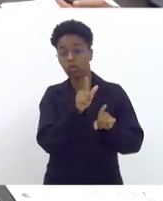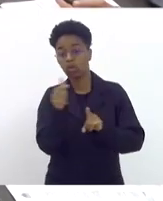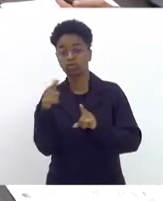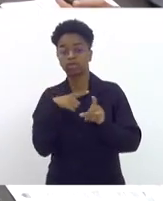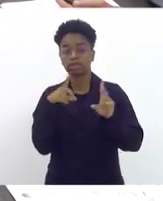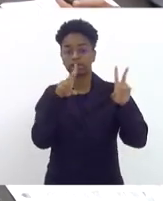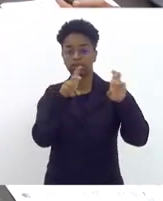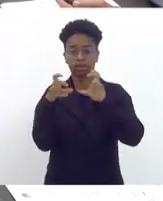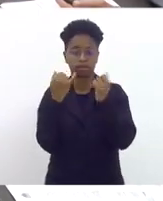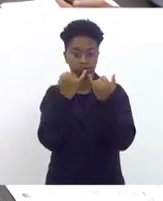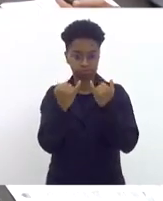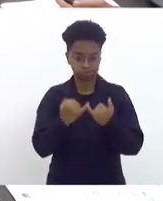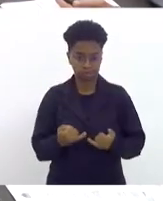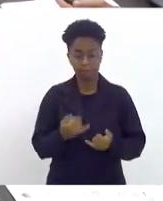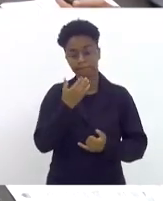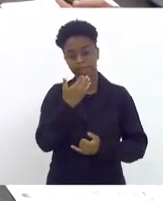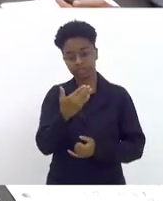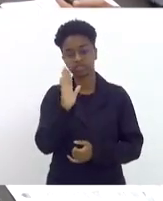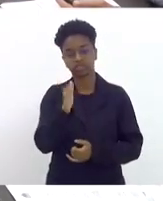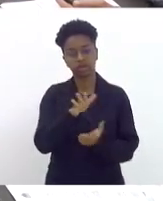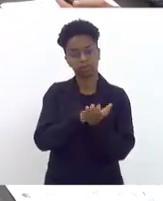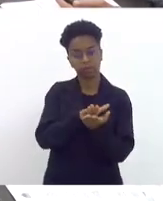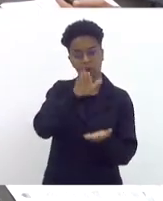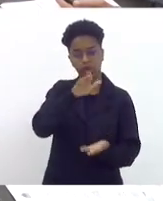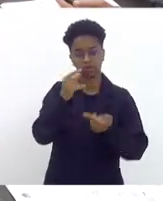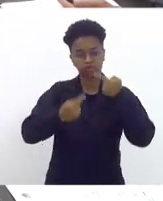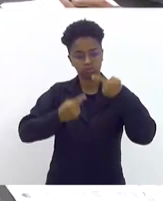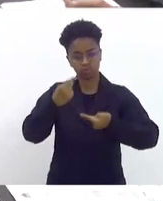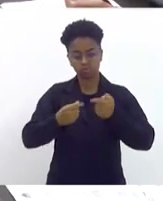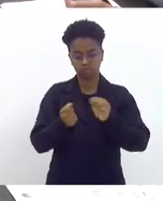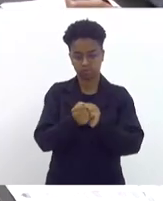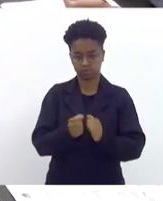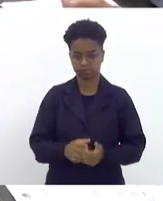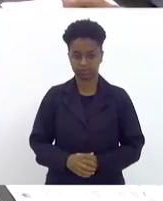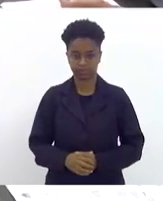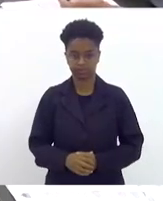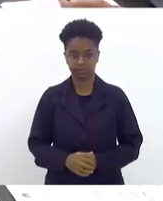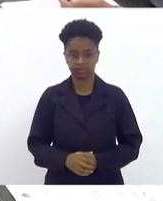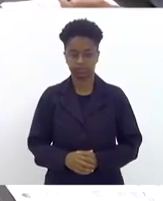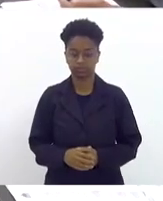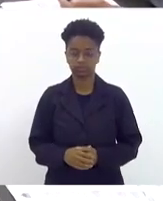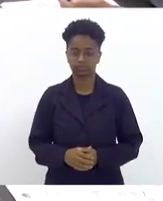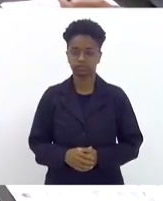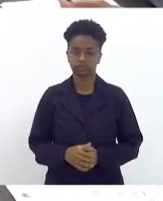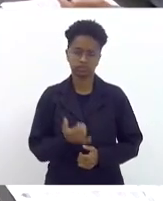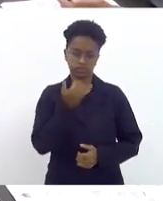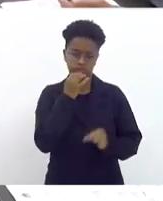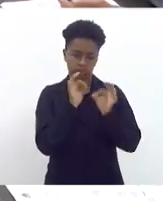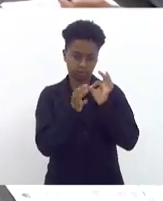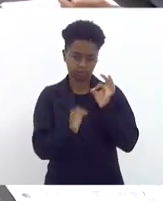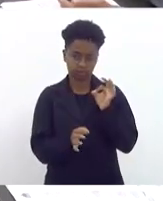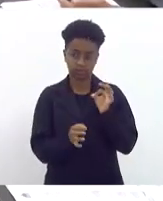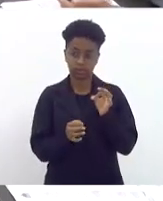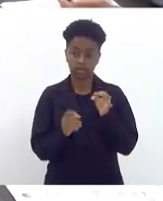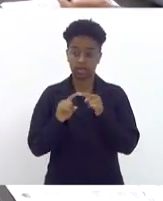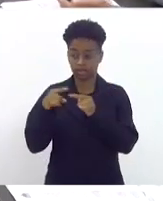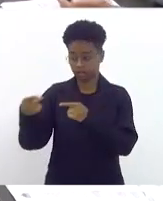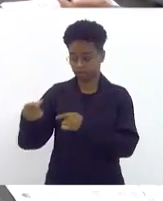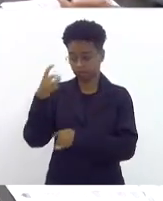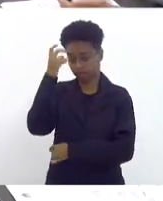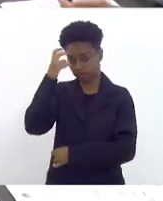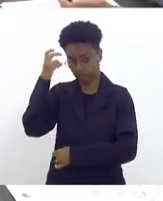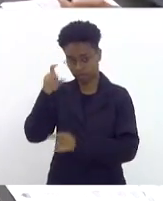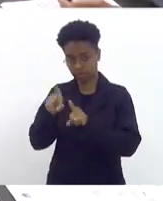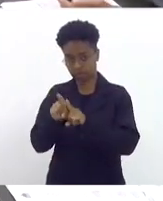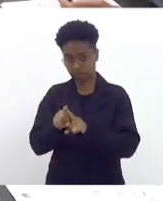carnaval aproveitando já o processo de discussão que a gente discuta todos os projetos juntos Deputado Luiz Paulo me desculpe depois deputada